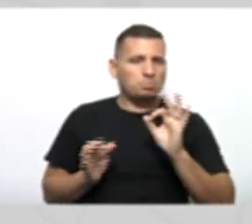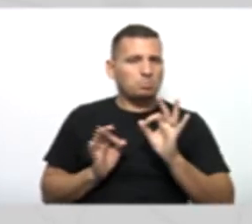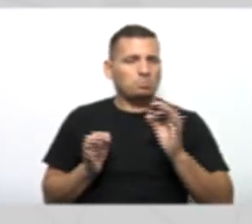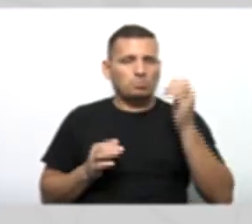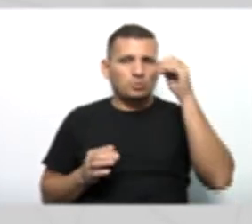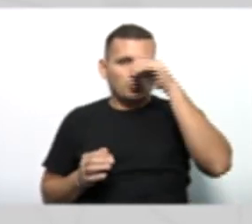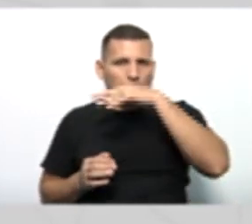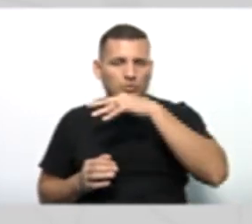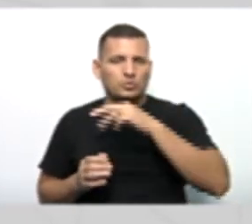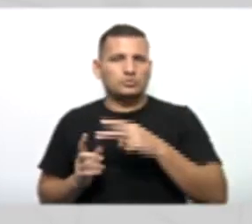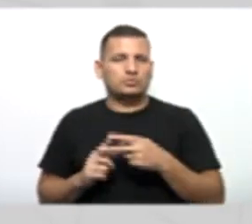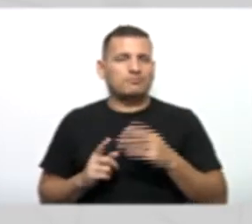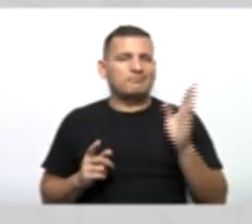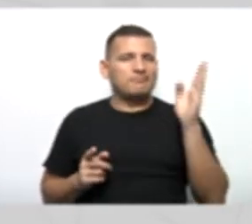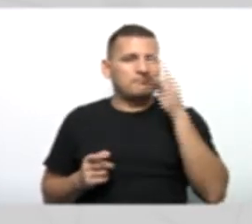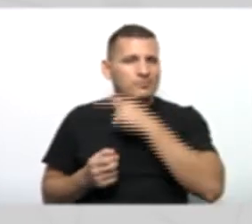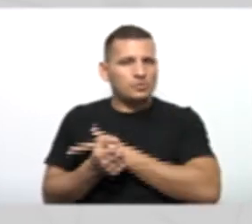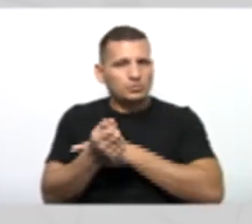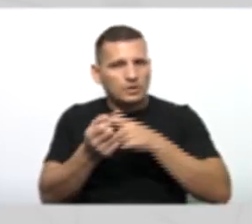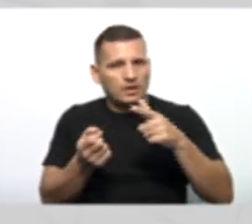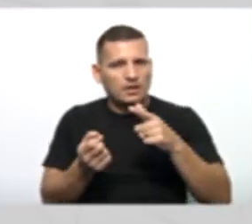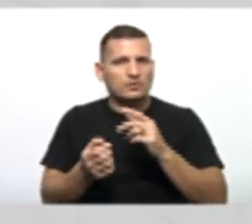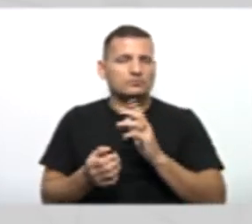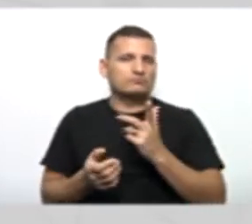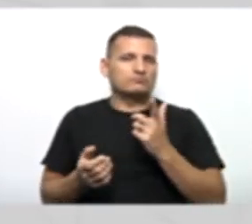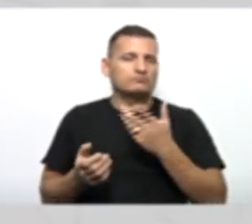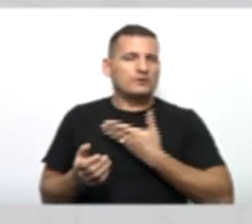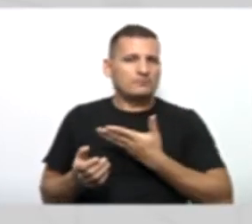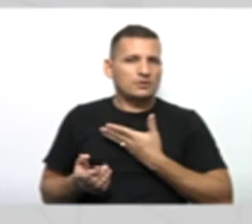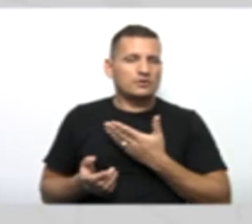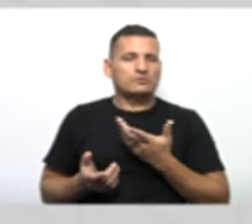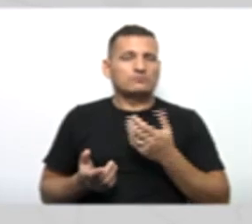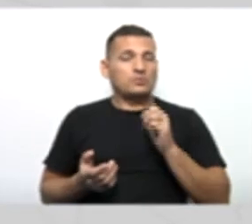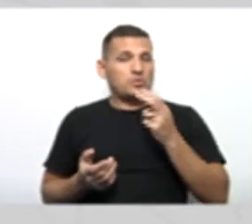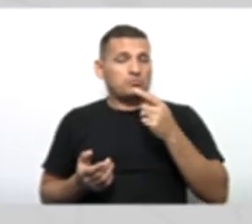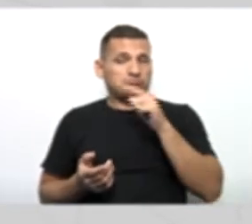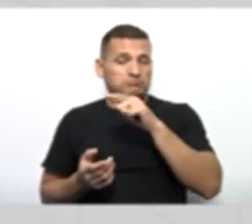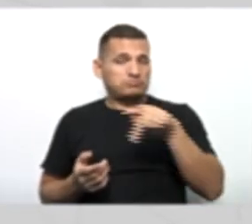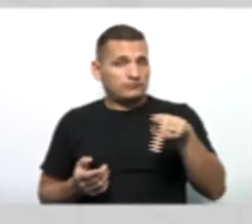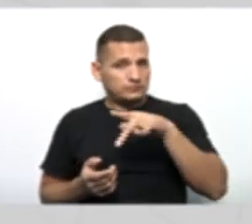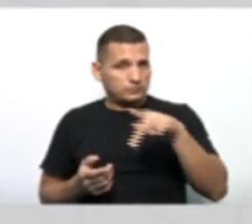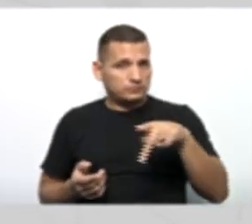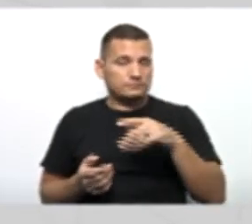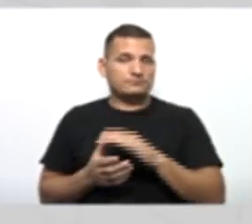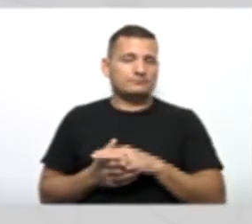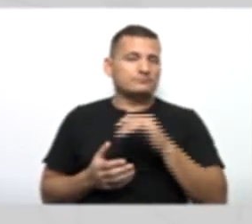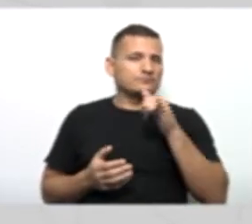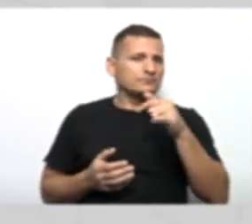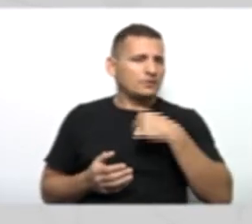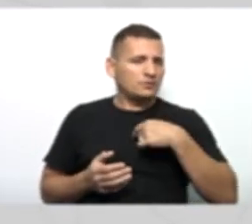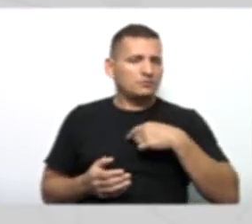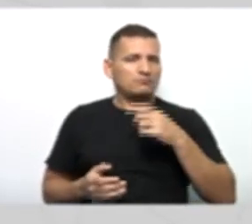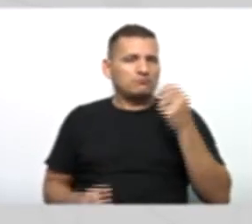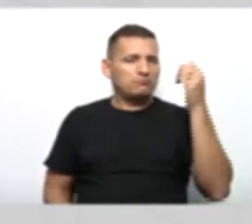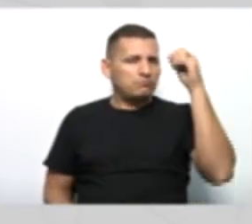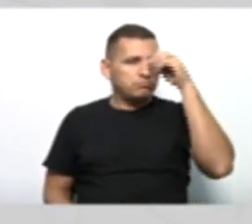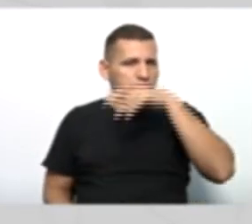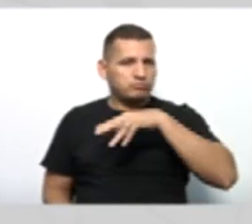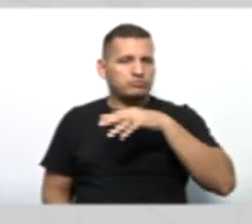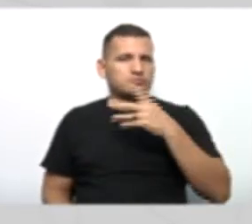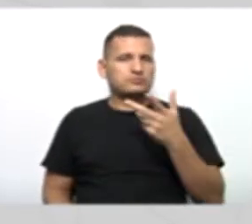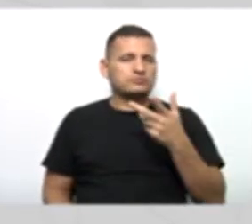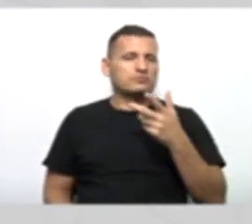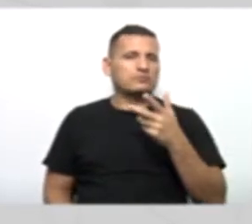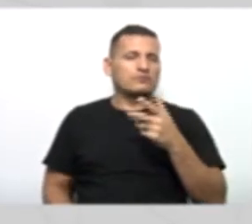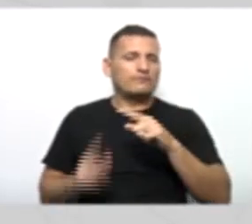será que eu não fui mal educado com algum colega ou até mesmo com professor será que eu não fui arrogante com